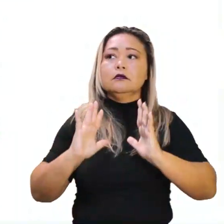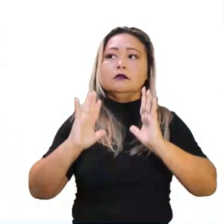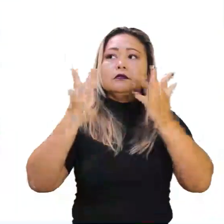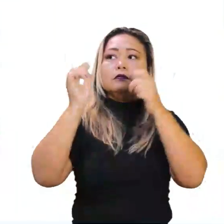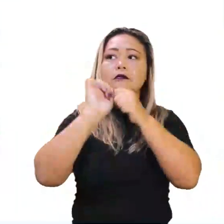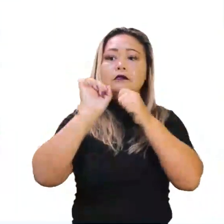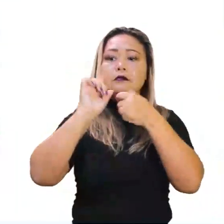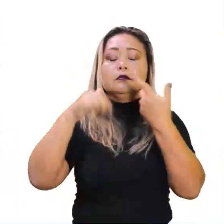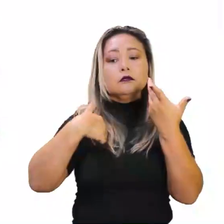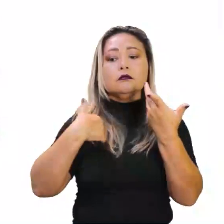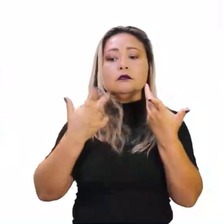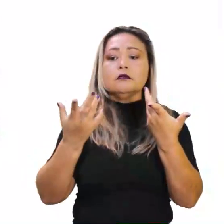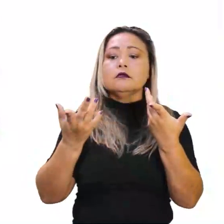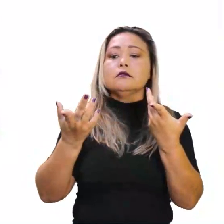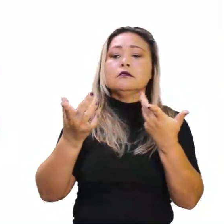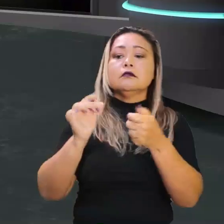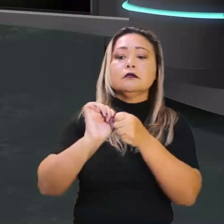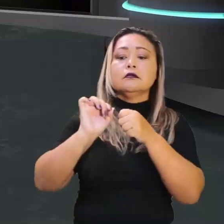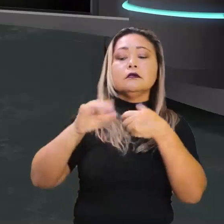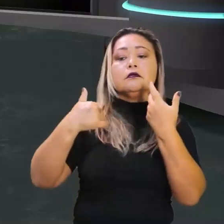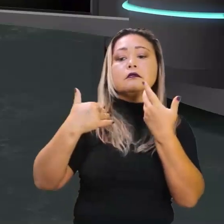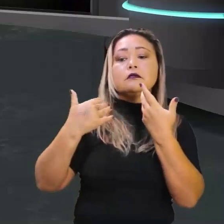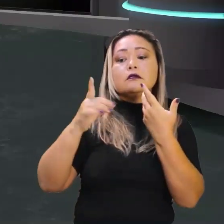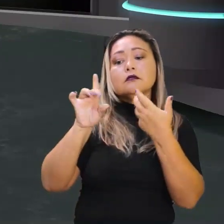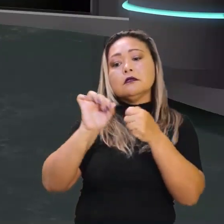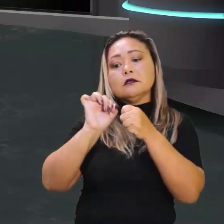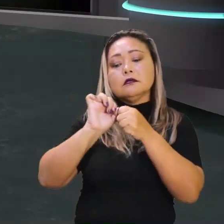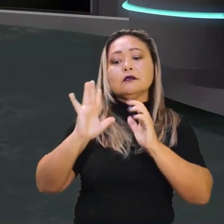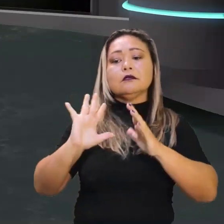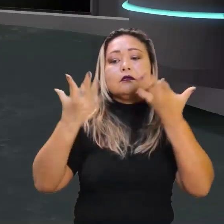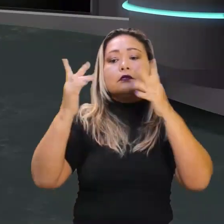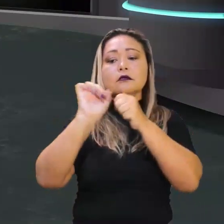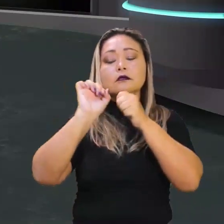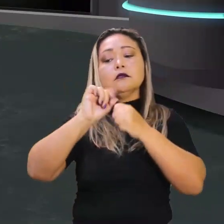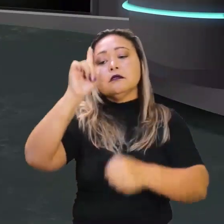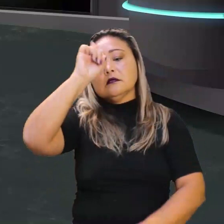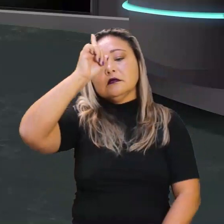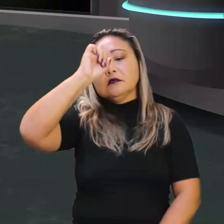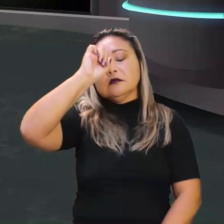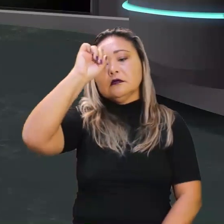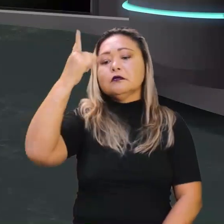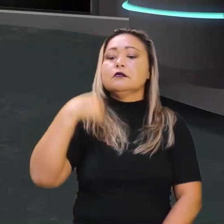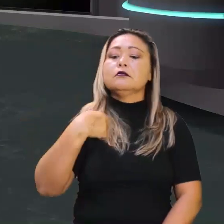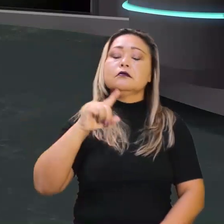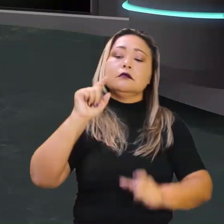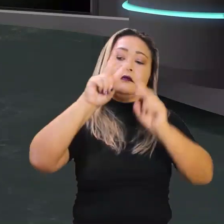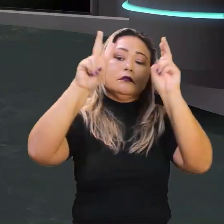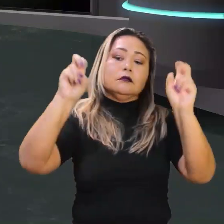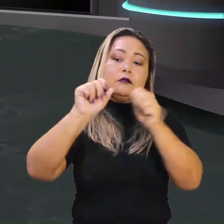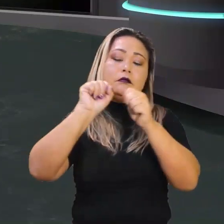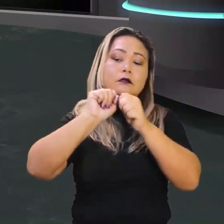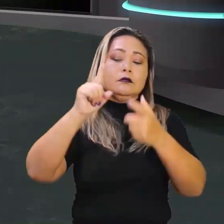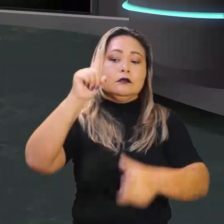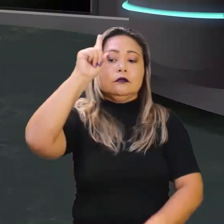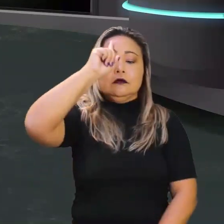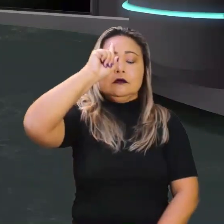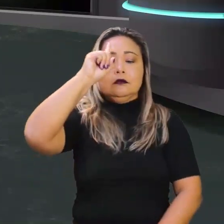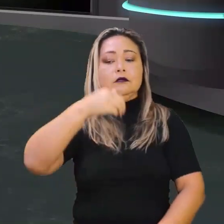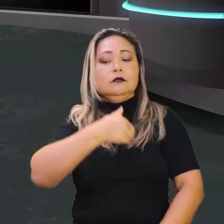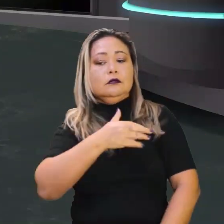só em uma data comemorativa. Porém, todos os dias precisa pensar nessas questões que ocorrem constantemente